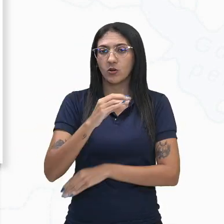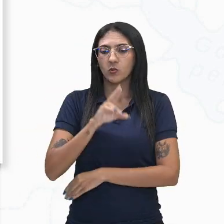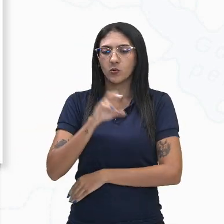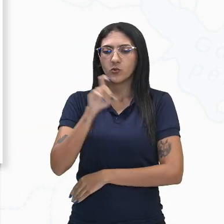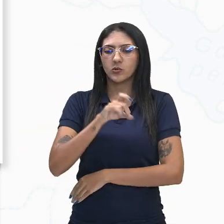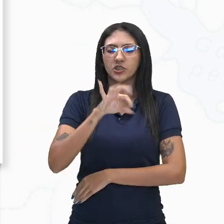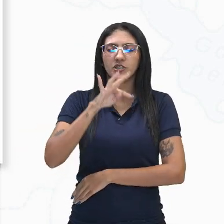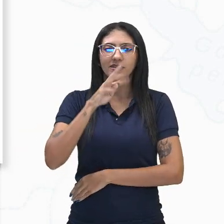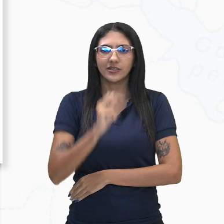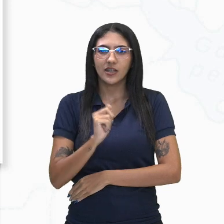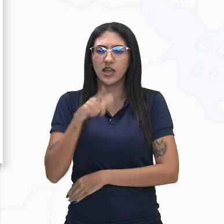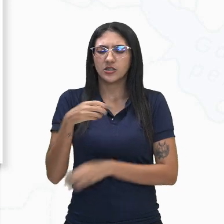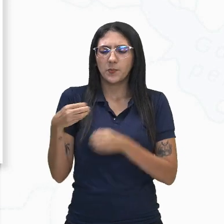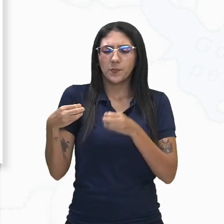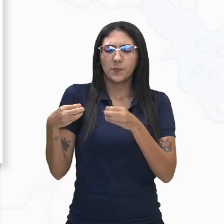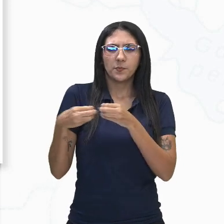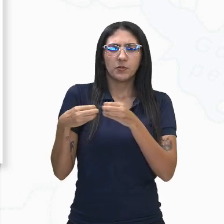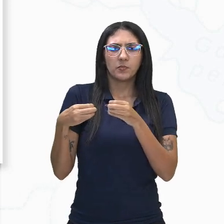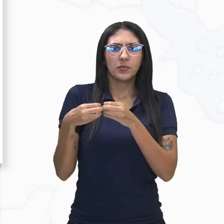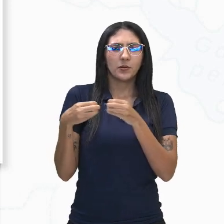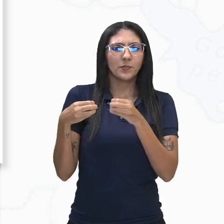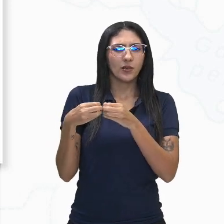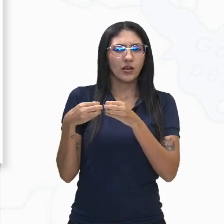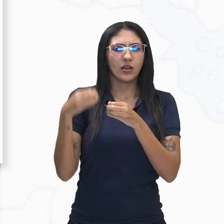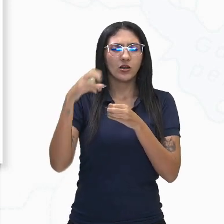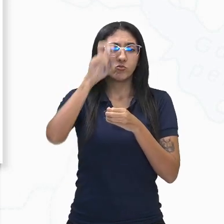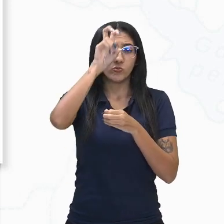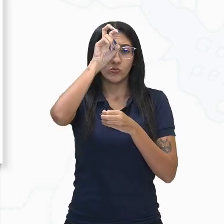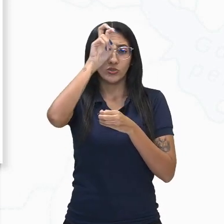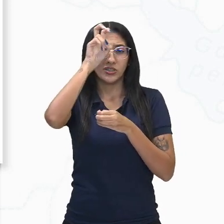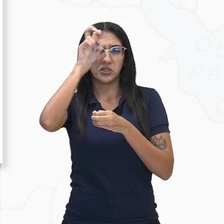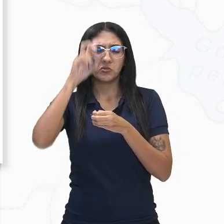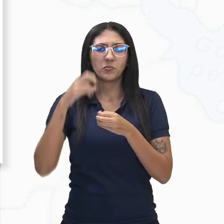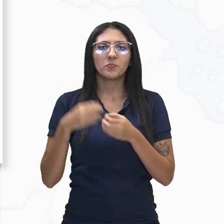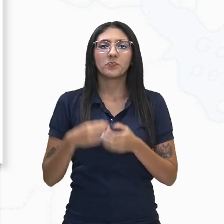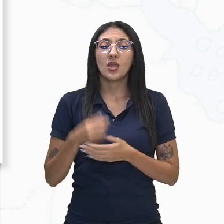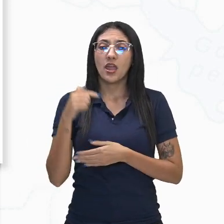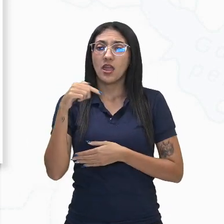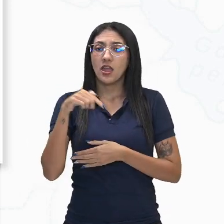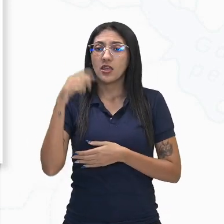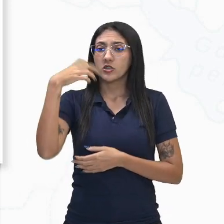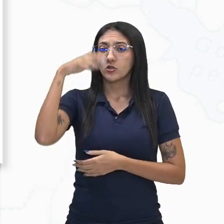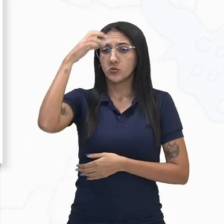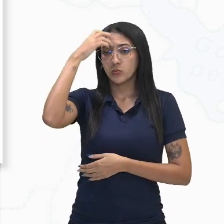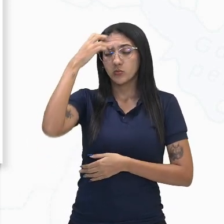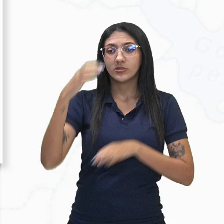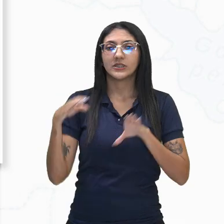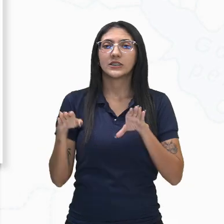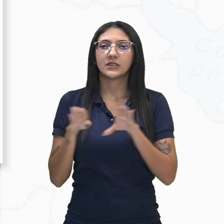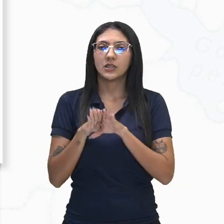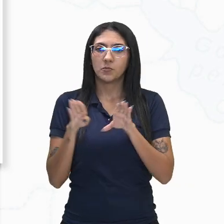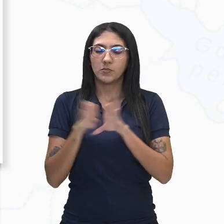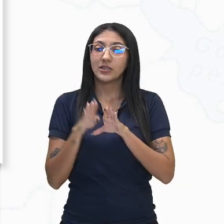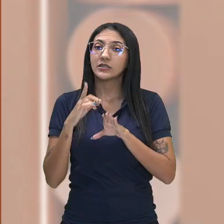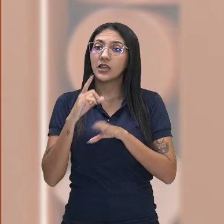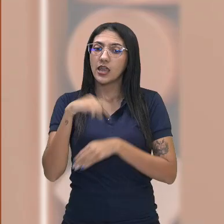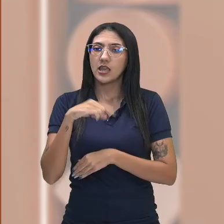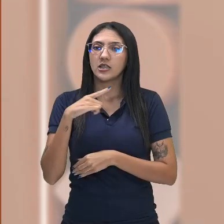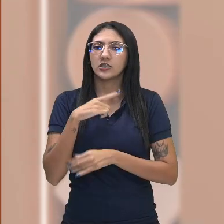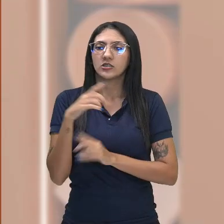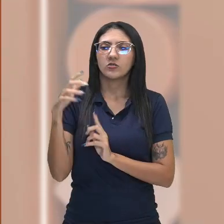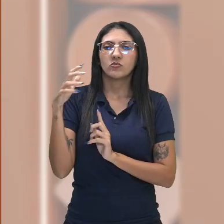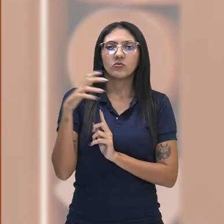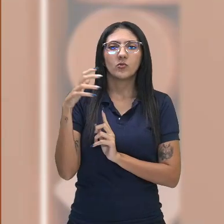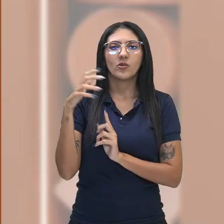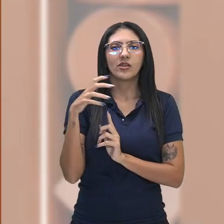a gente entender que essa proximidade com o Egito vai fazer com que o reino de Kush também seja influenciado